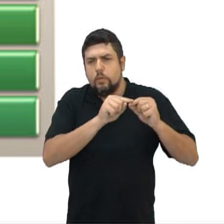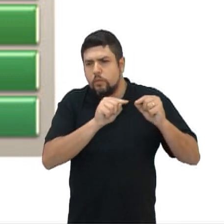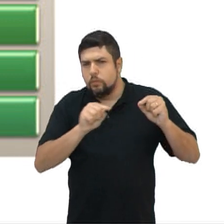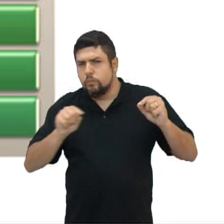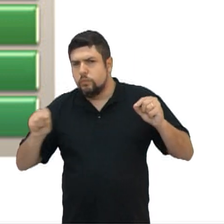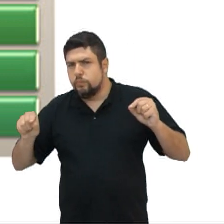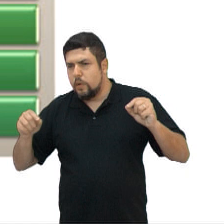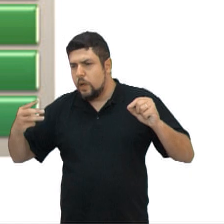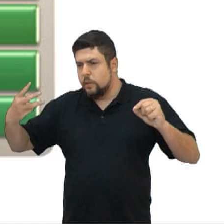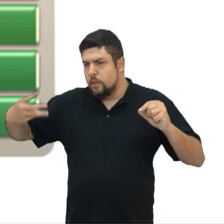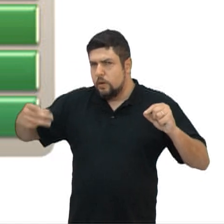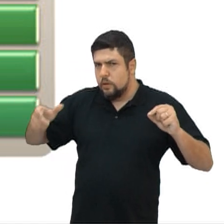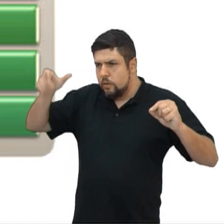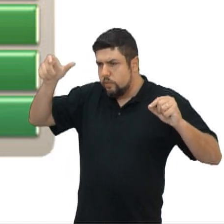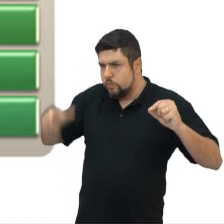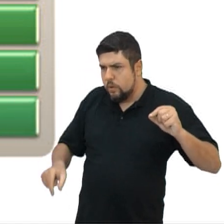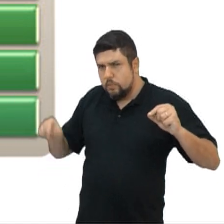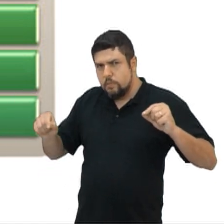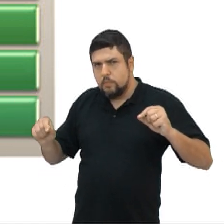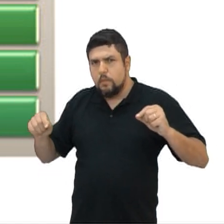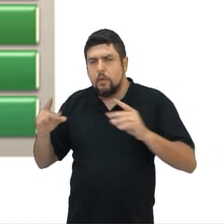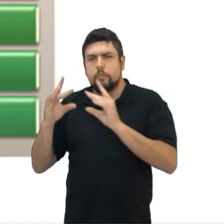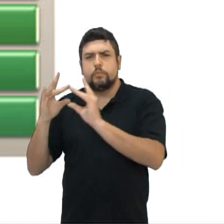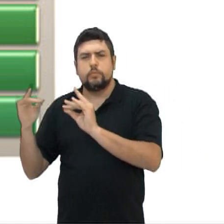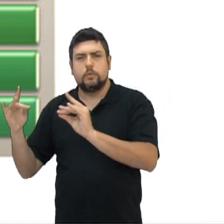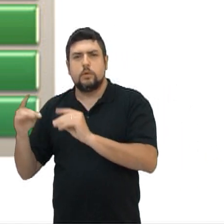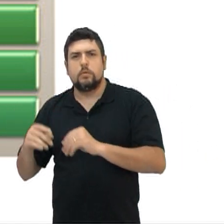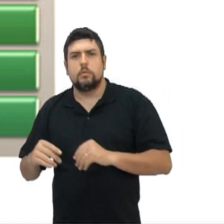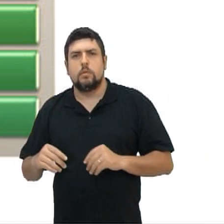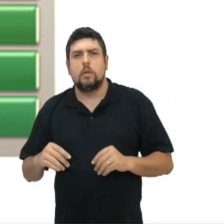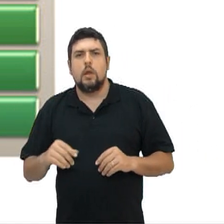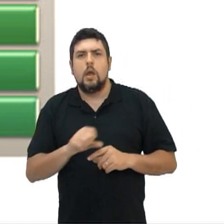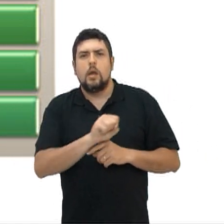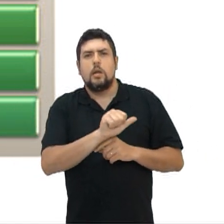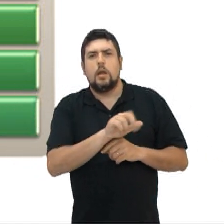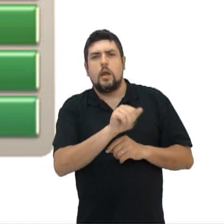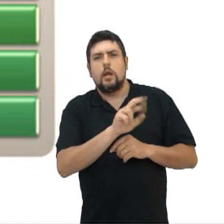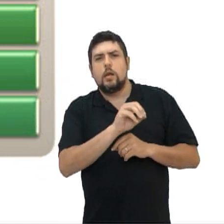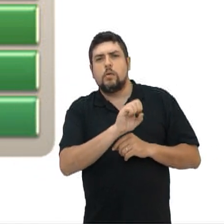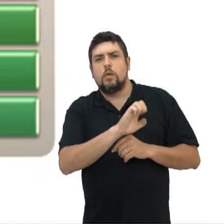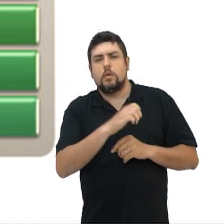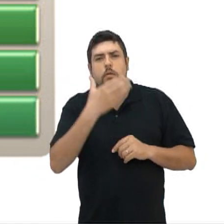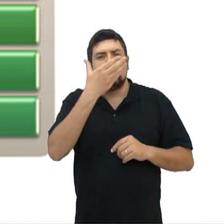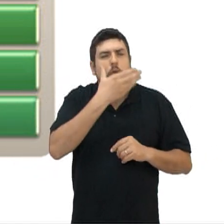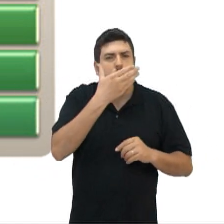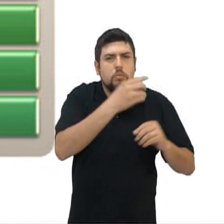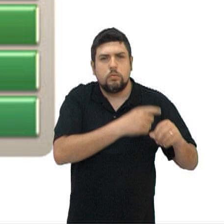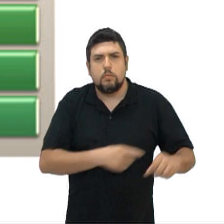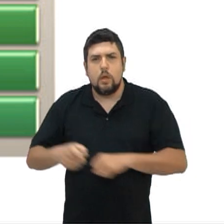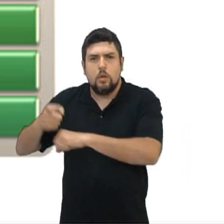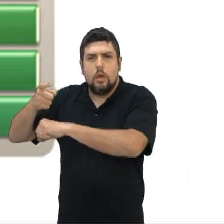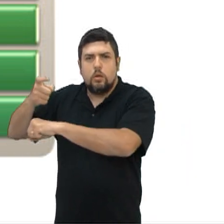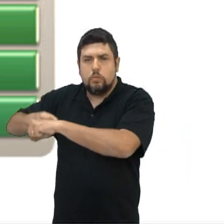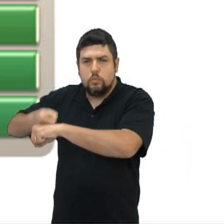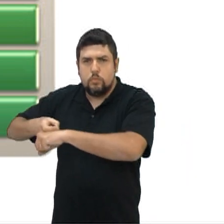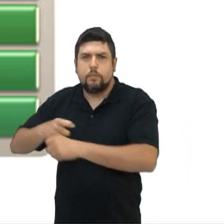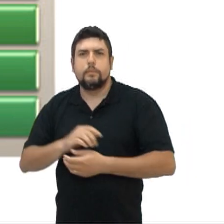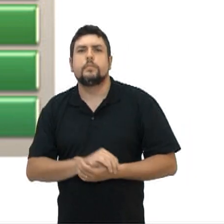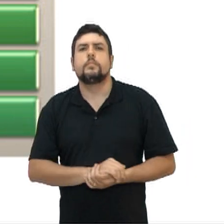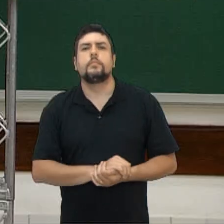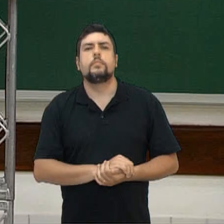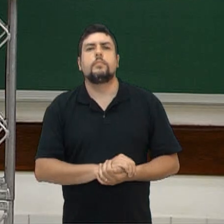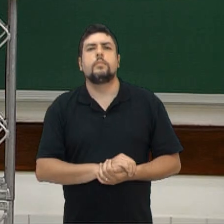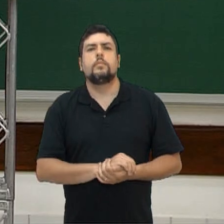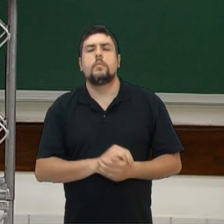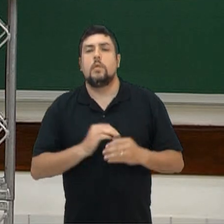líquido. Sacarose no estado sólido. Lembrando que quando eu falo desses estados físicos, eu estou me referindo, né,